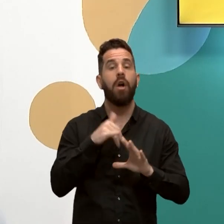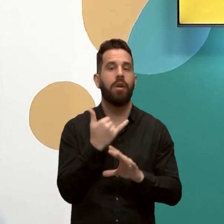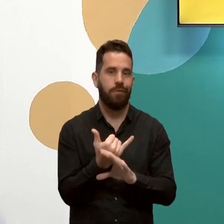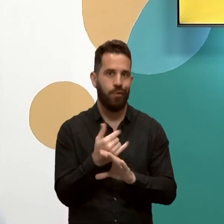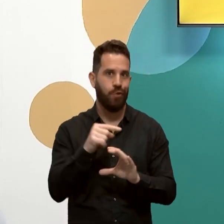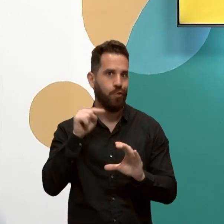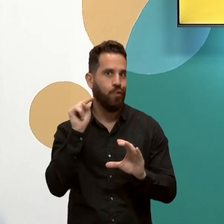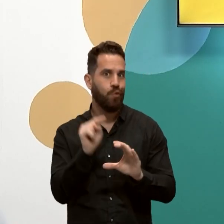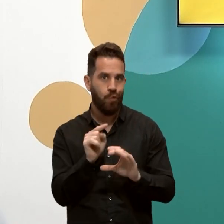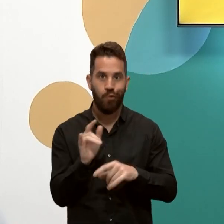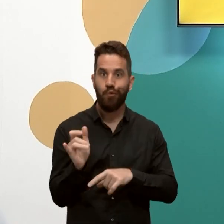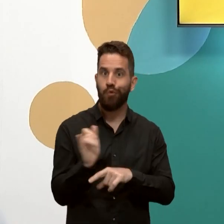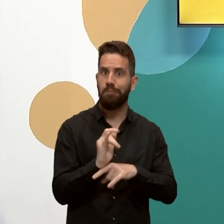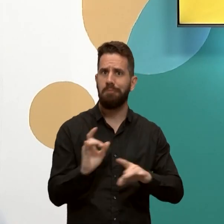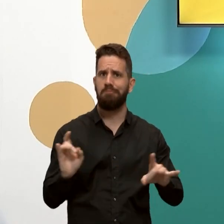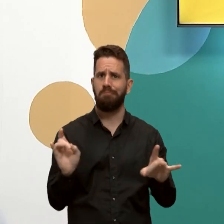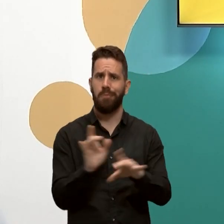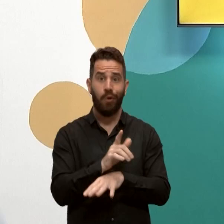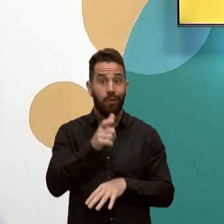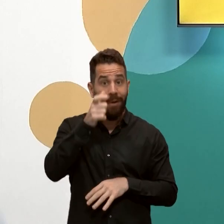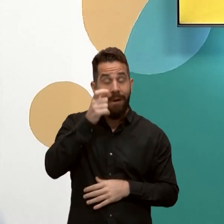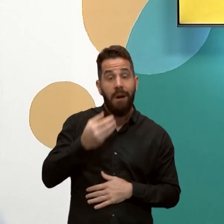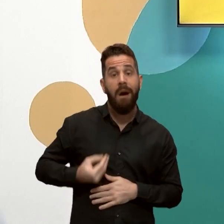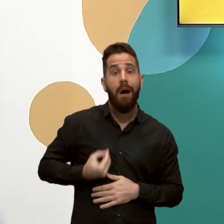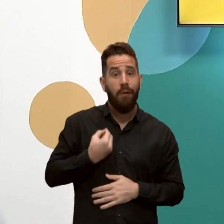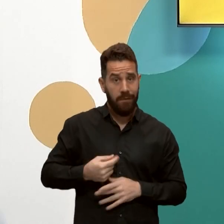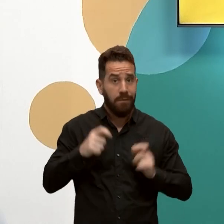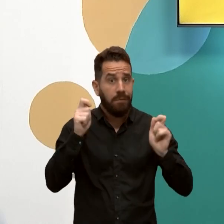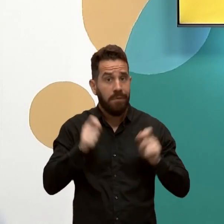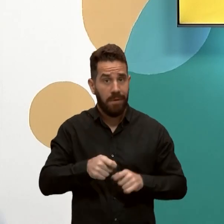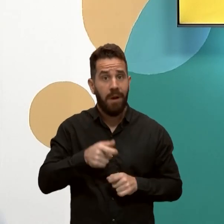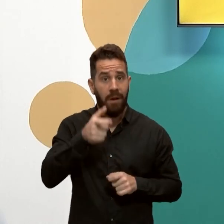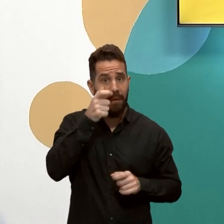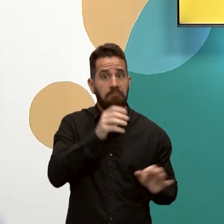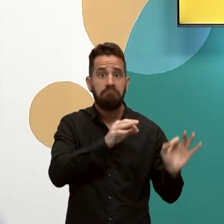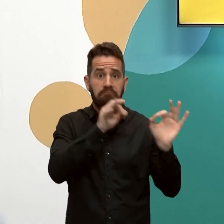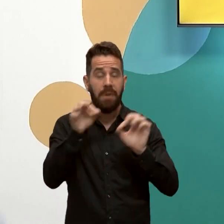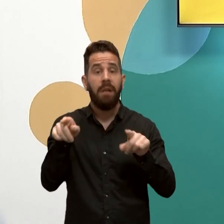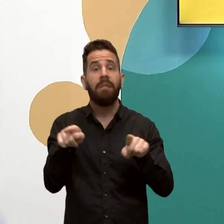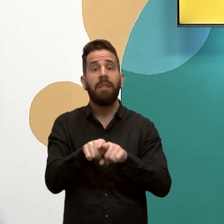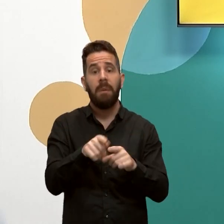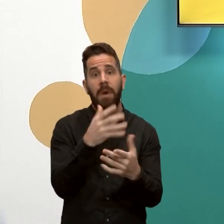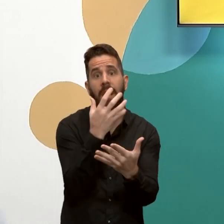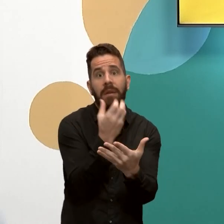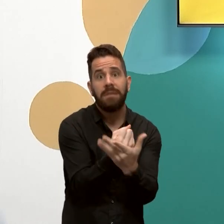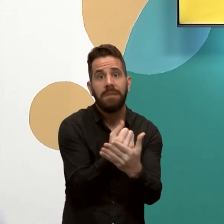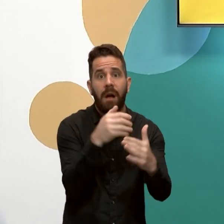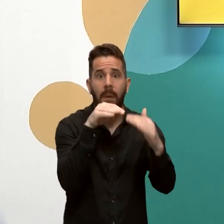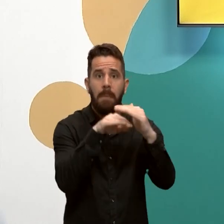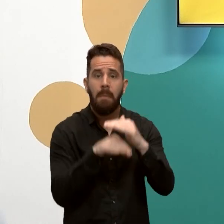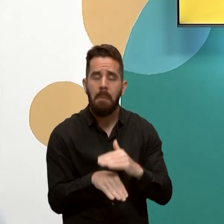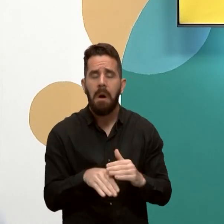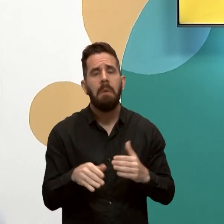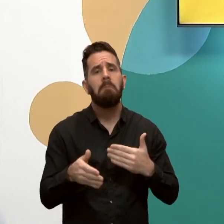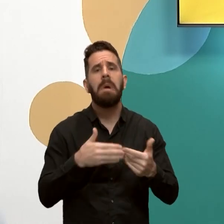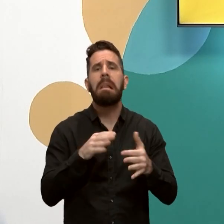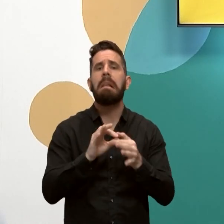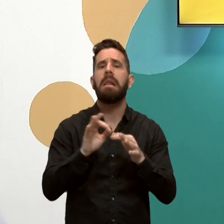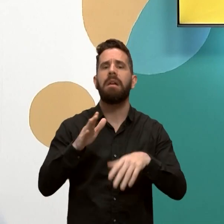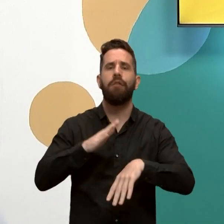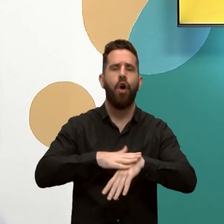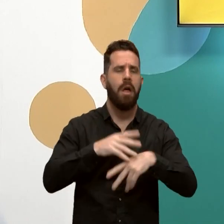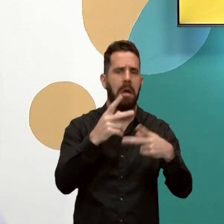Lá ocorre a transmissão ao vivo do Mundo UFG e todos os programas ficam salvos para que você possa assistir em qualquer dia e